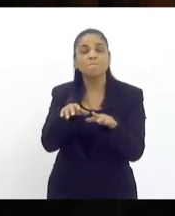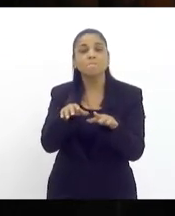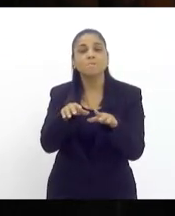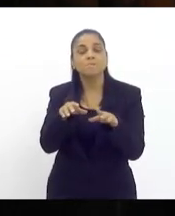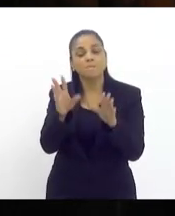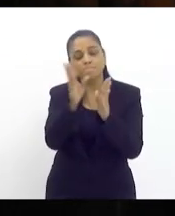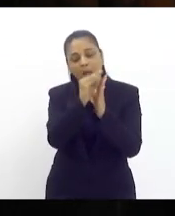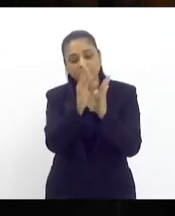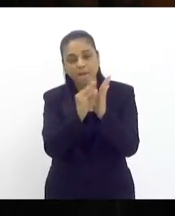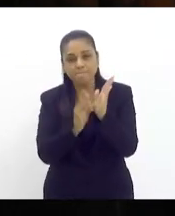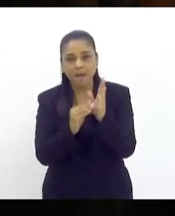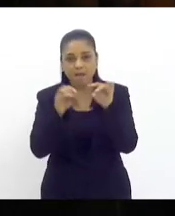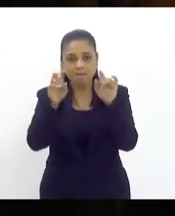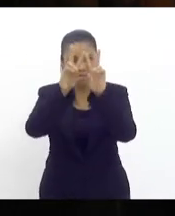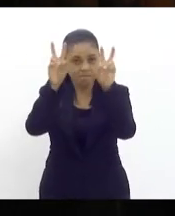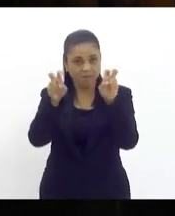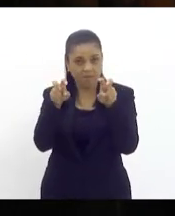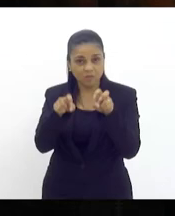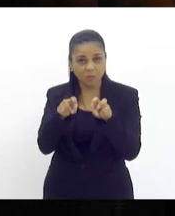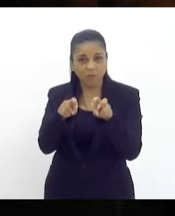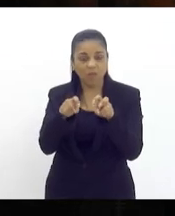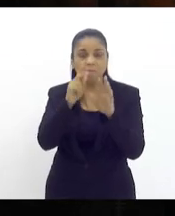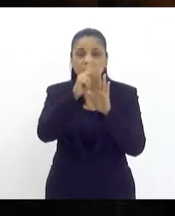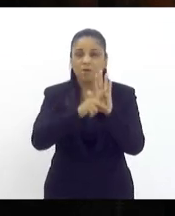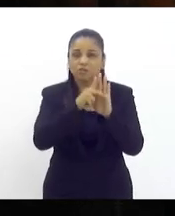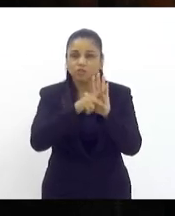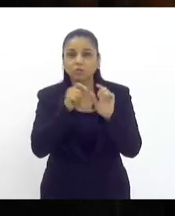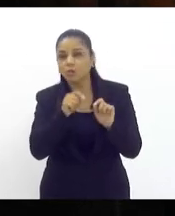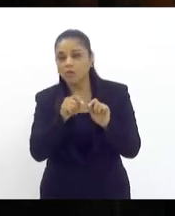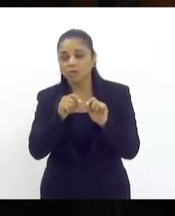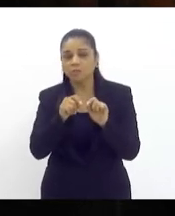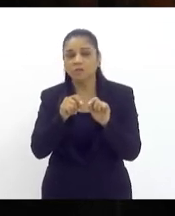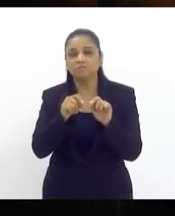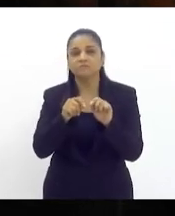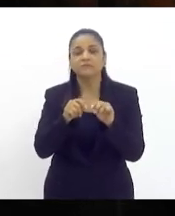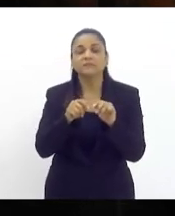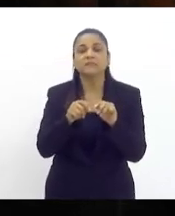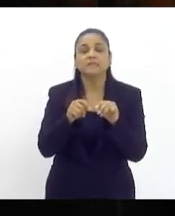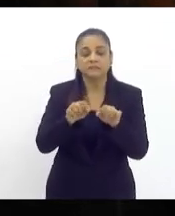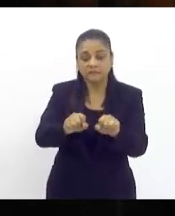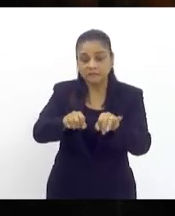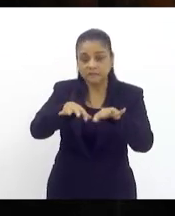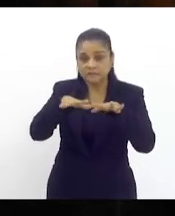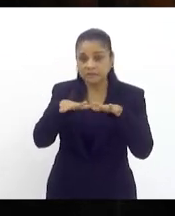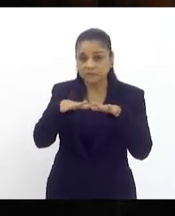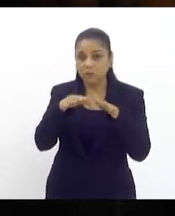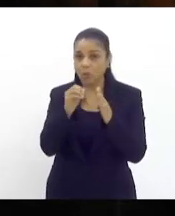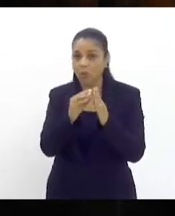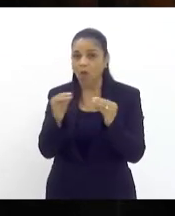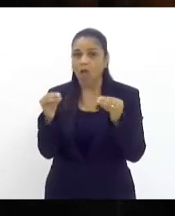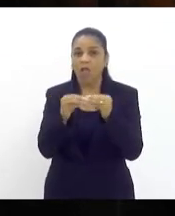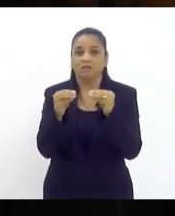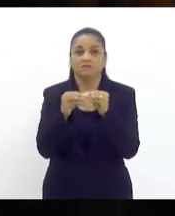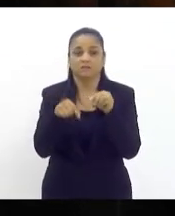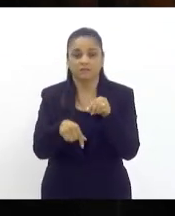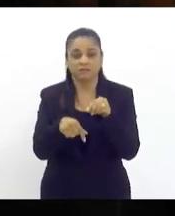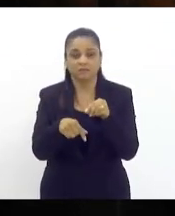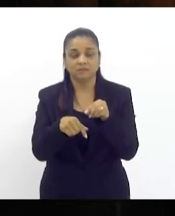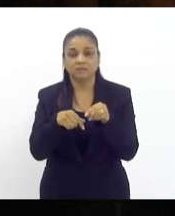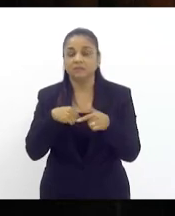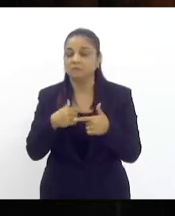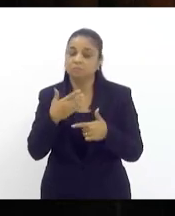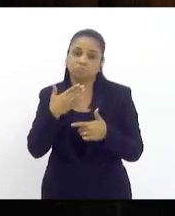determinada matéria determinado projeto numa sessão Extraordinária na sequência da reunião ordinária sem prévia convocação